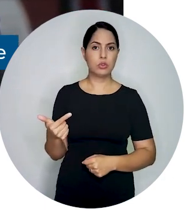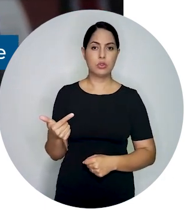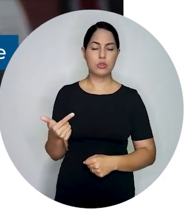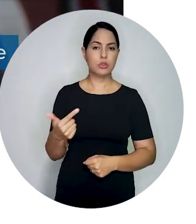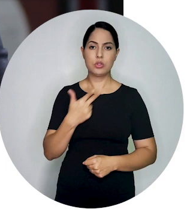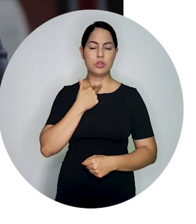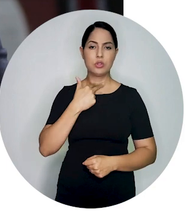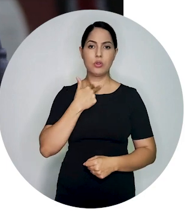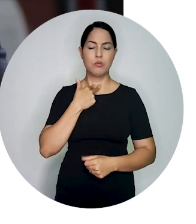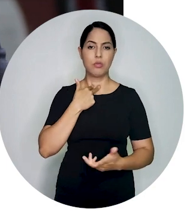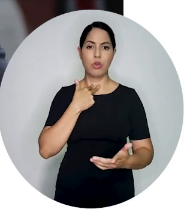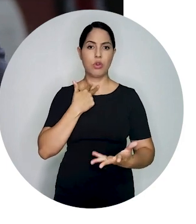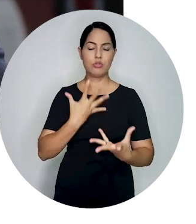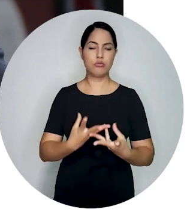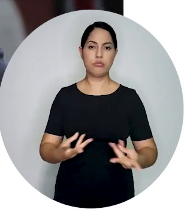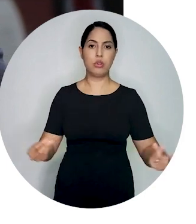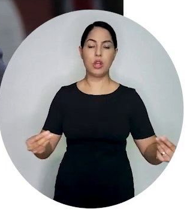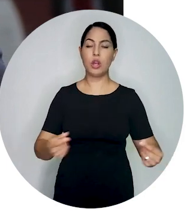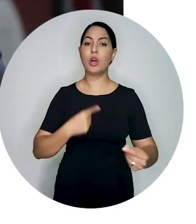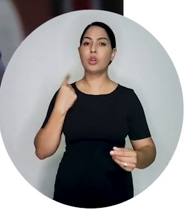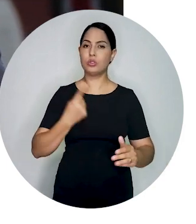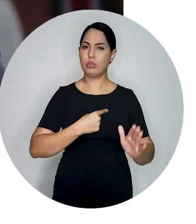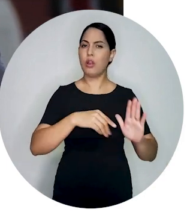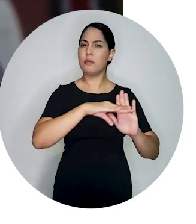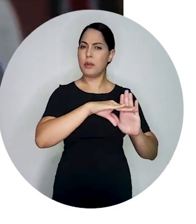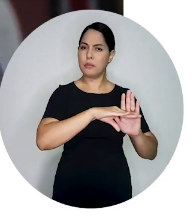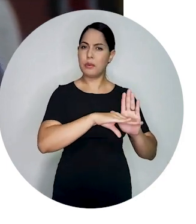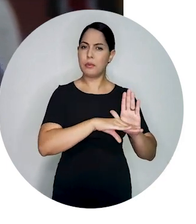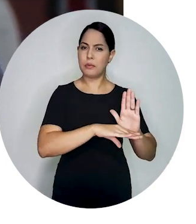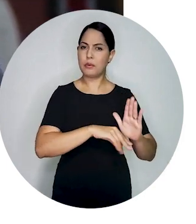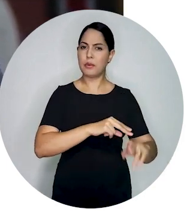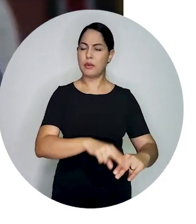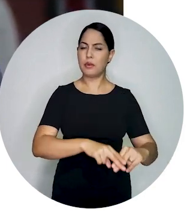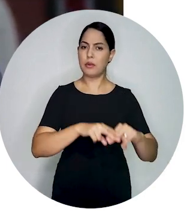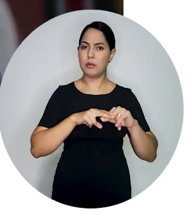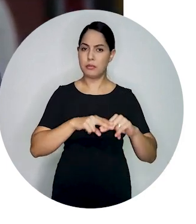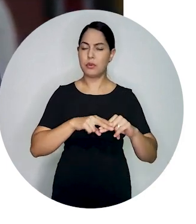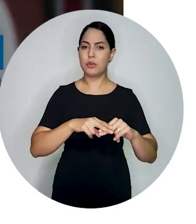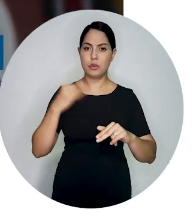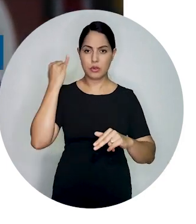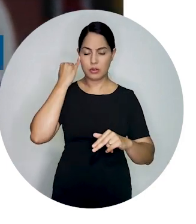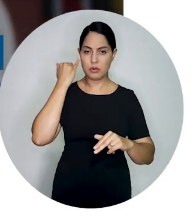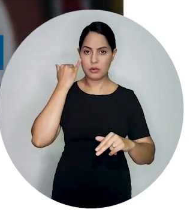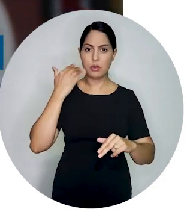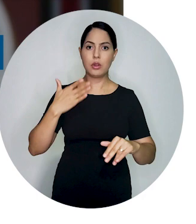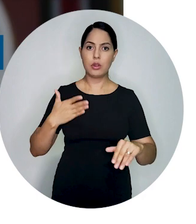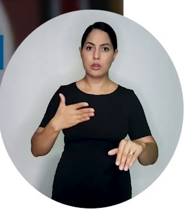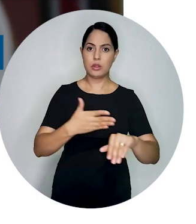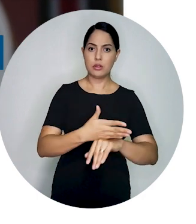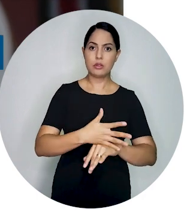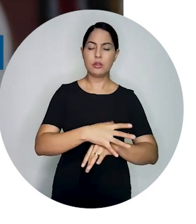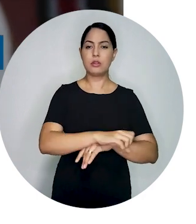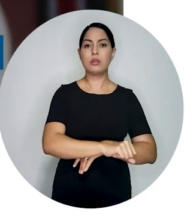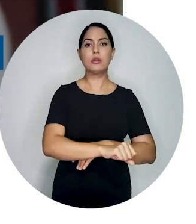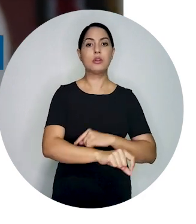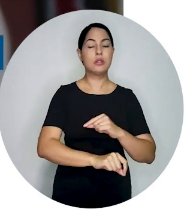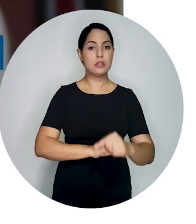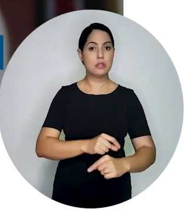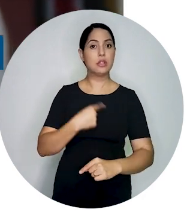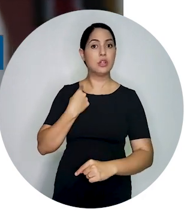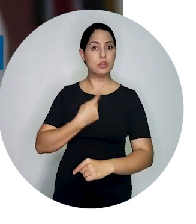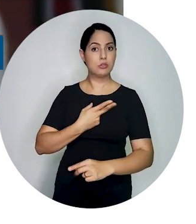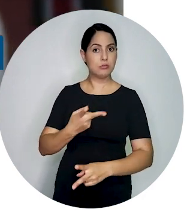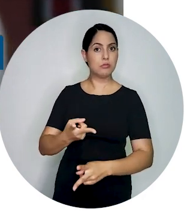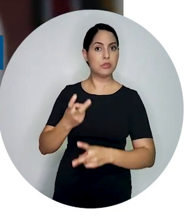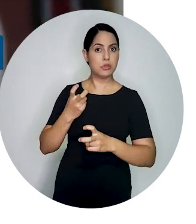ter sido em vão. Vamos conhecer os termos e as razões da decisão que determinou a execução da medida. E se forem constatadas